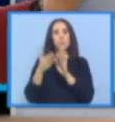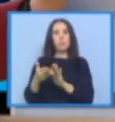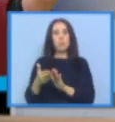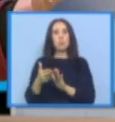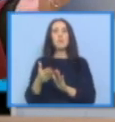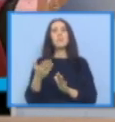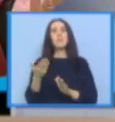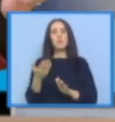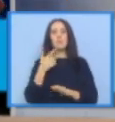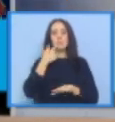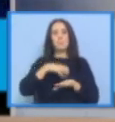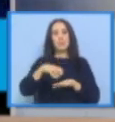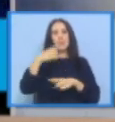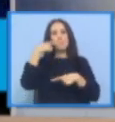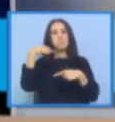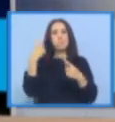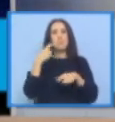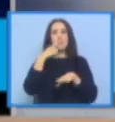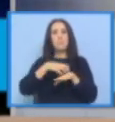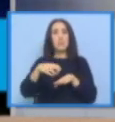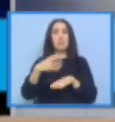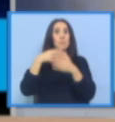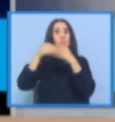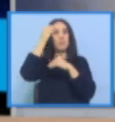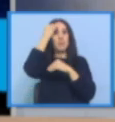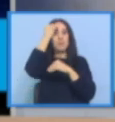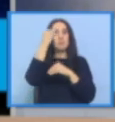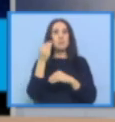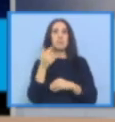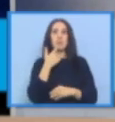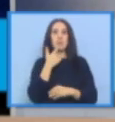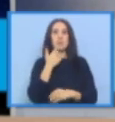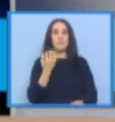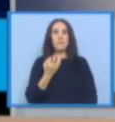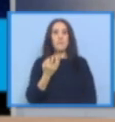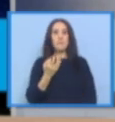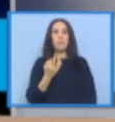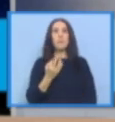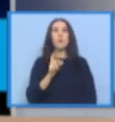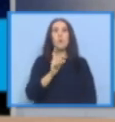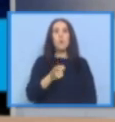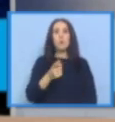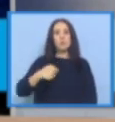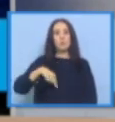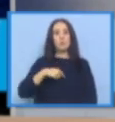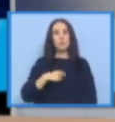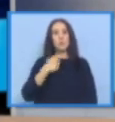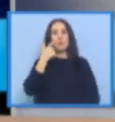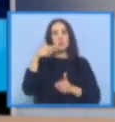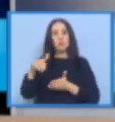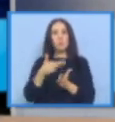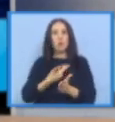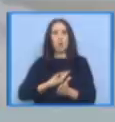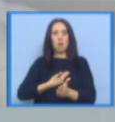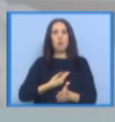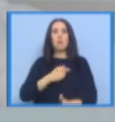enunciar as pedras, e as pedras é também uma metáfora, indicando aquilo que temos no caminho e que